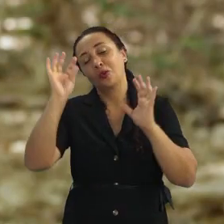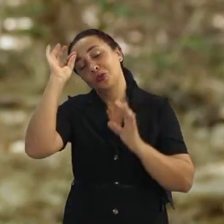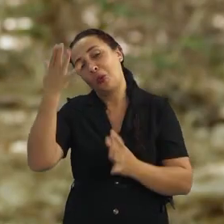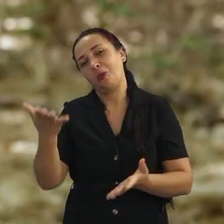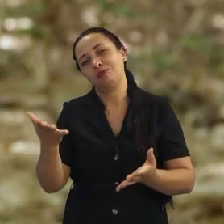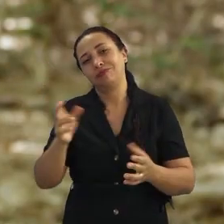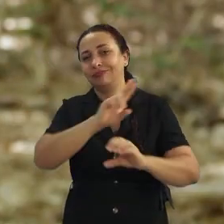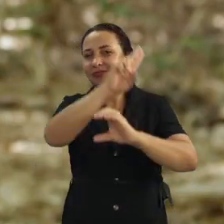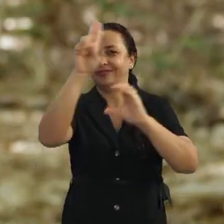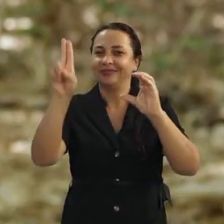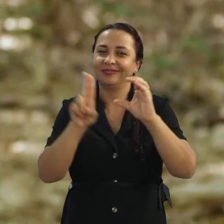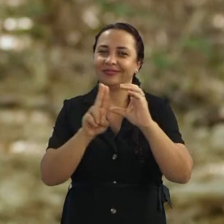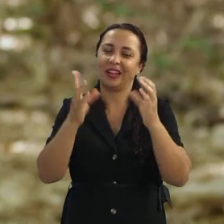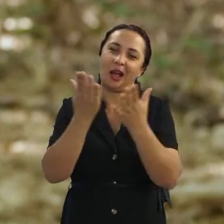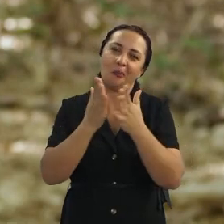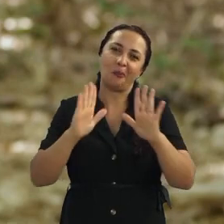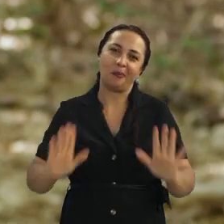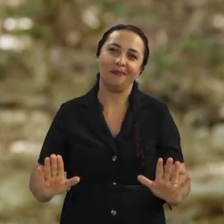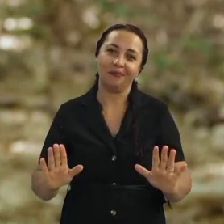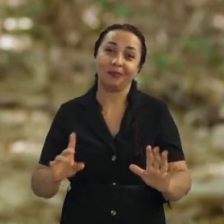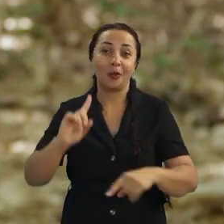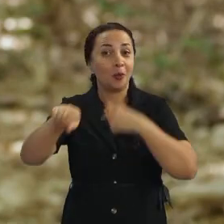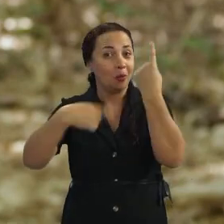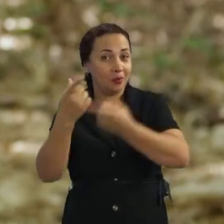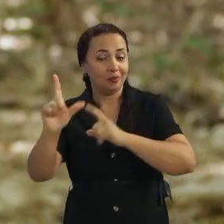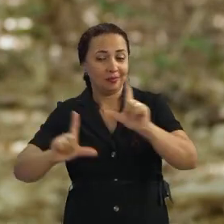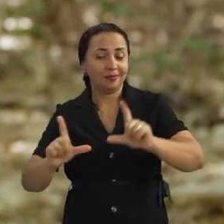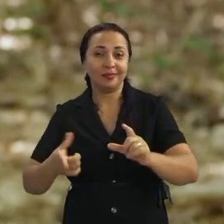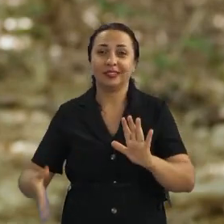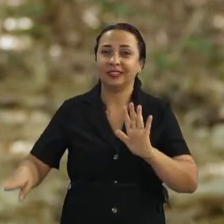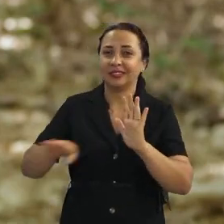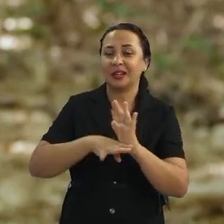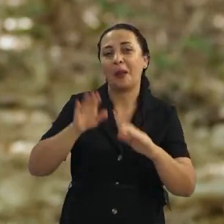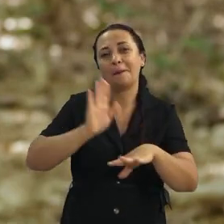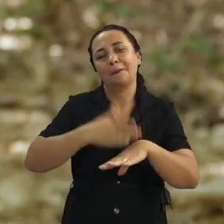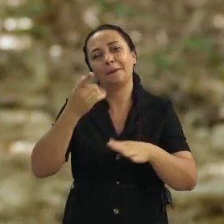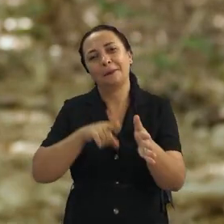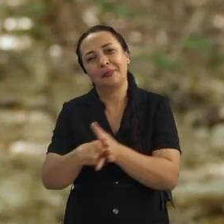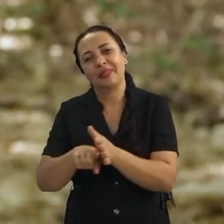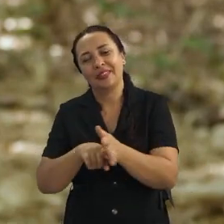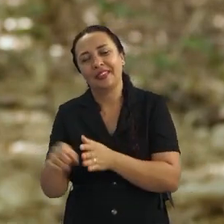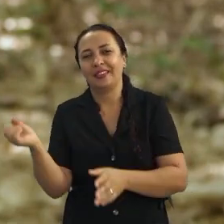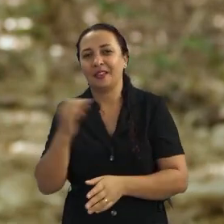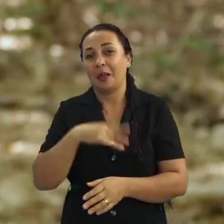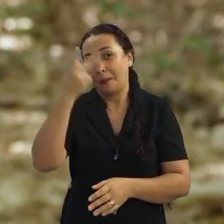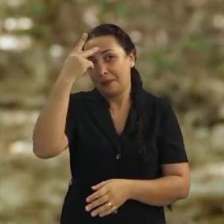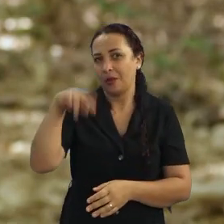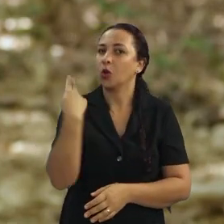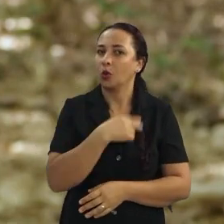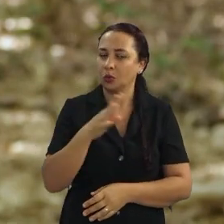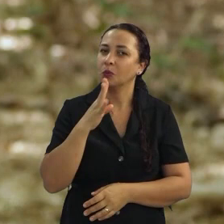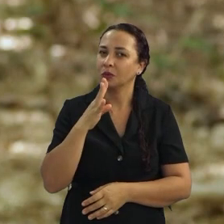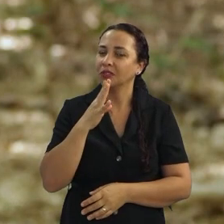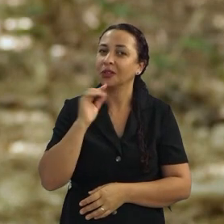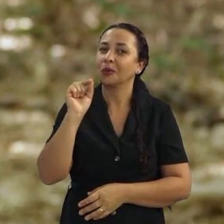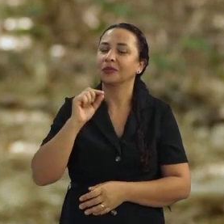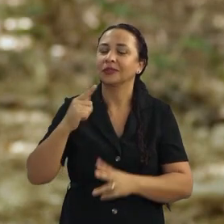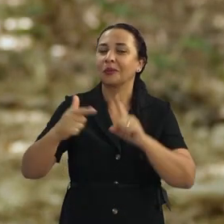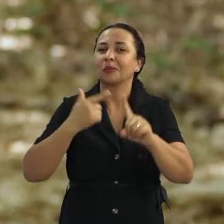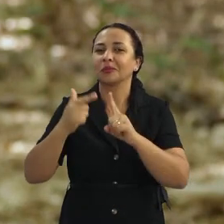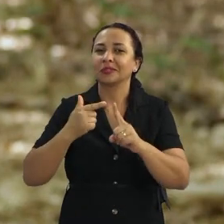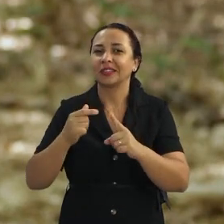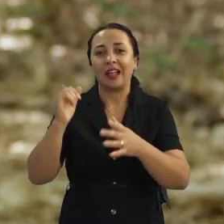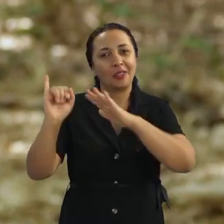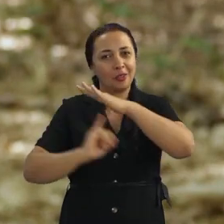por hoje é só o deficiência fica por aqui no próximo programa traremos mais pesquisas inovadoras para a gente conhecer o que tem sido